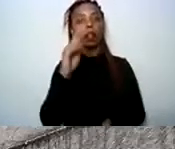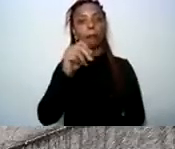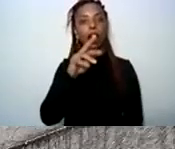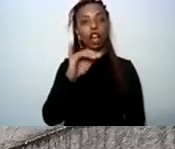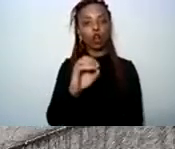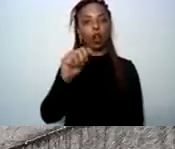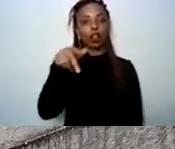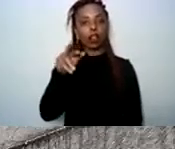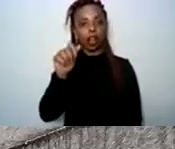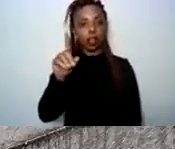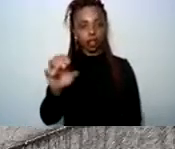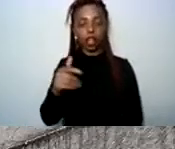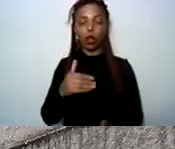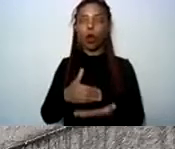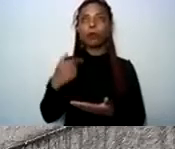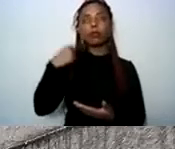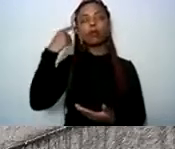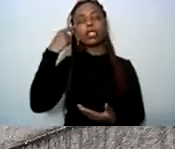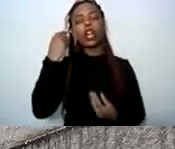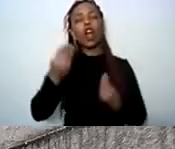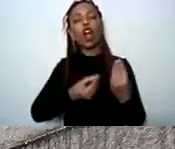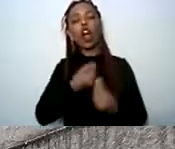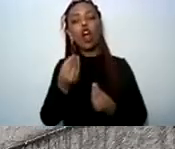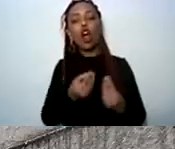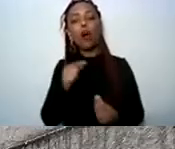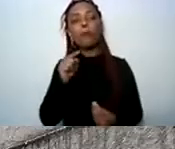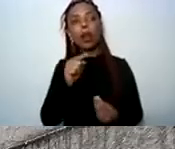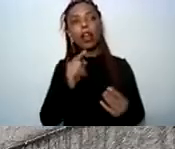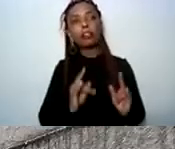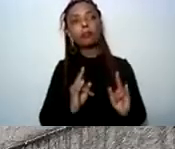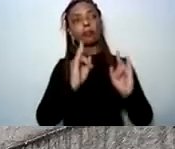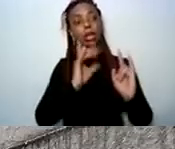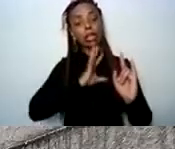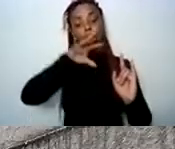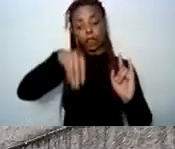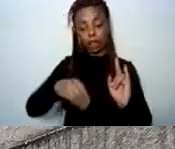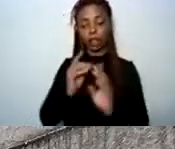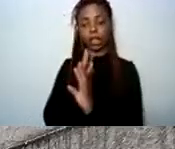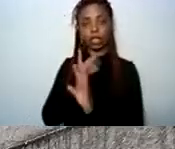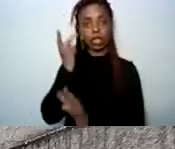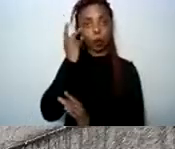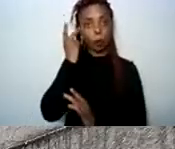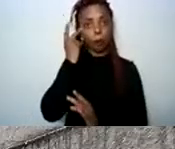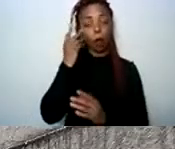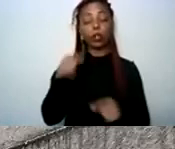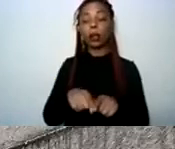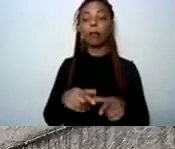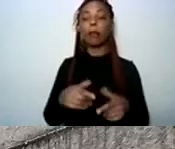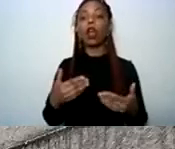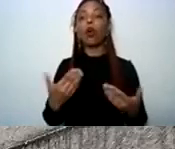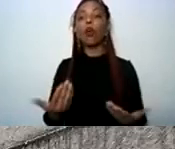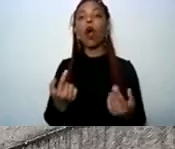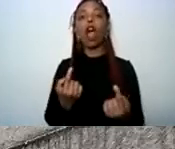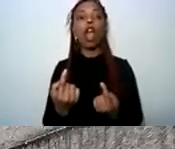trabalhou com a ideia de entender como esse bem está na cidade de São Paulo e qual é a relação urbana